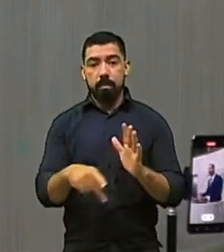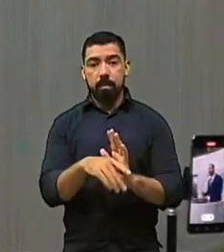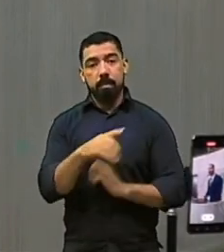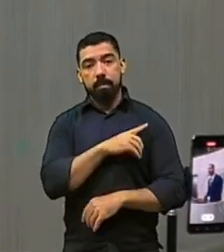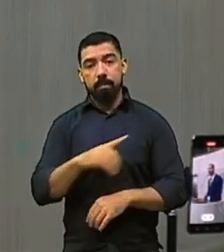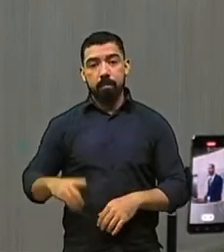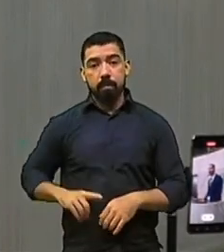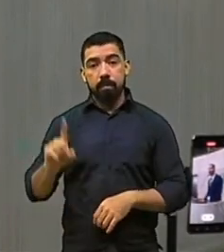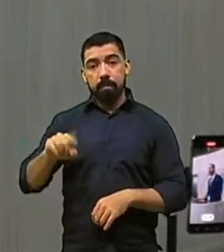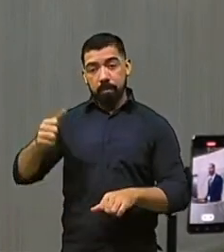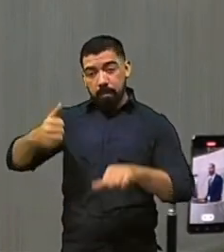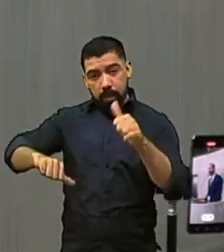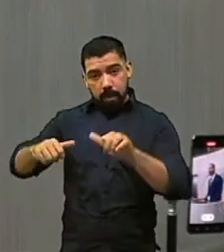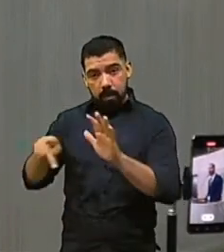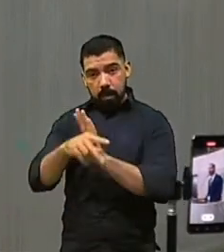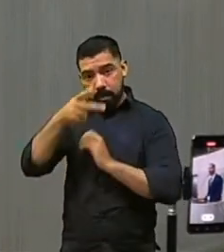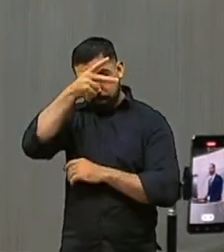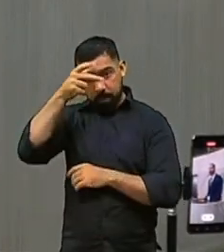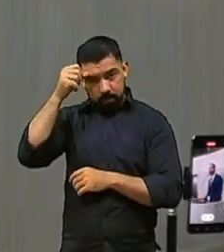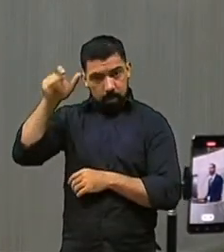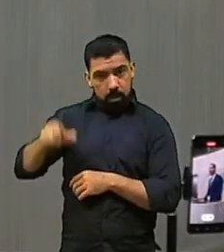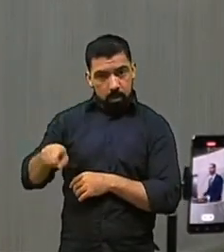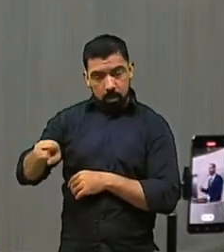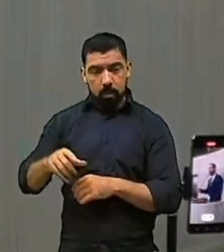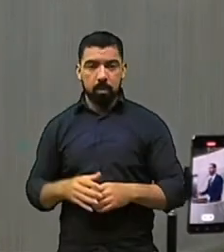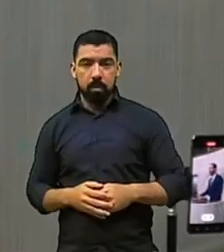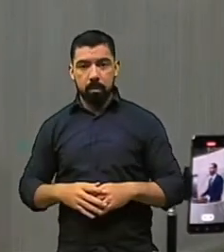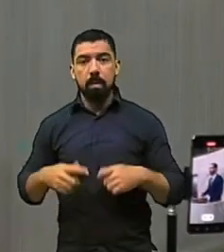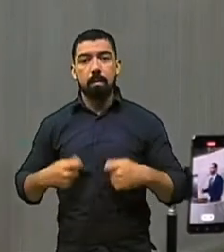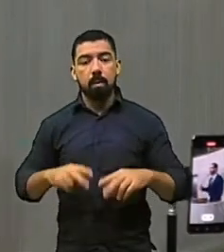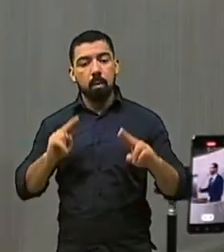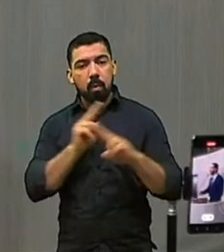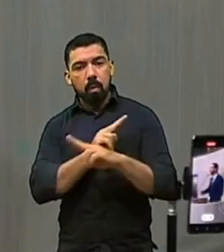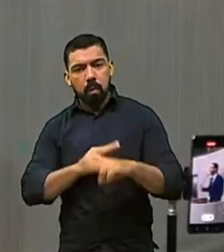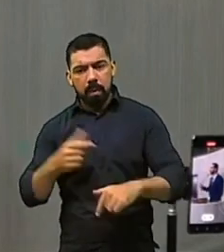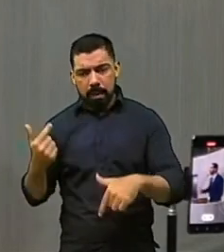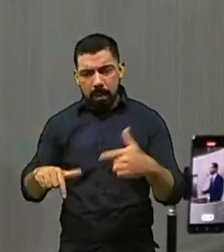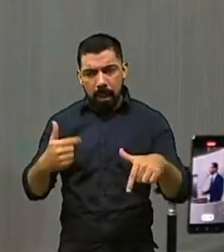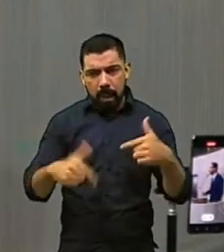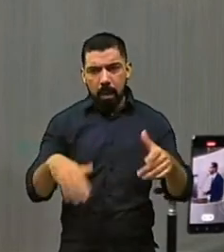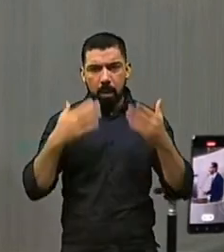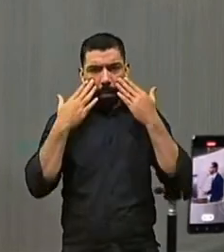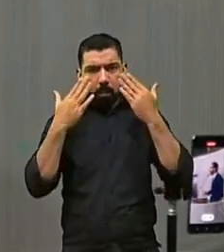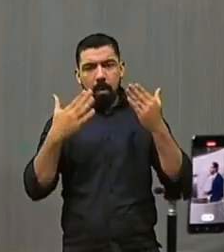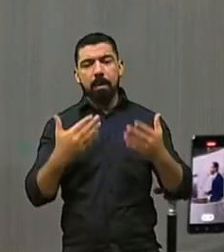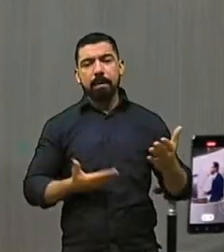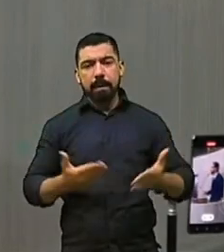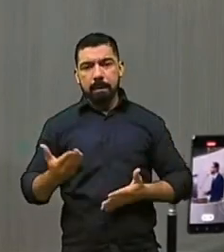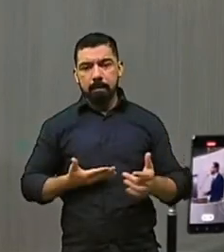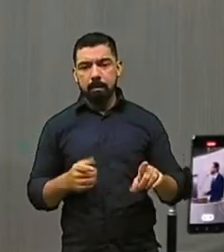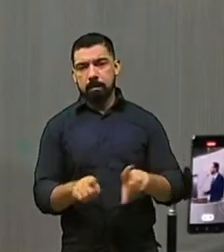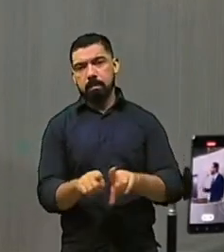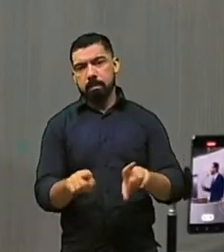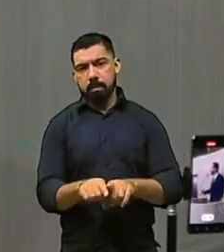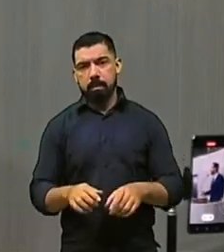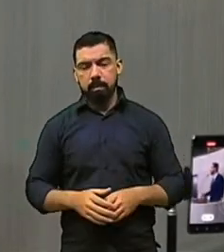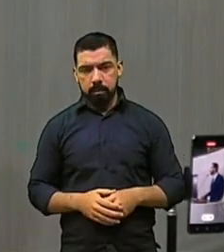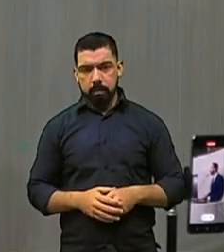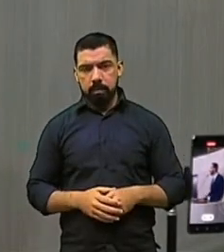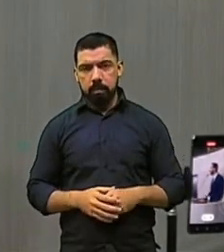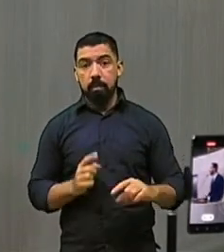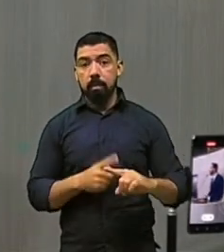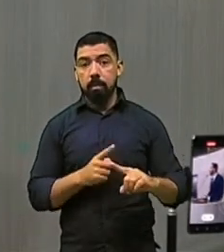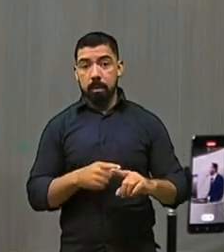uma avaliação do prefeito, que tem que correr para trabalhar, para mostrar serviço para a eleição